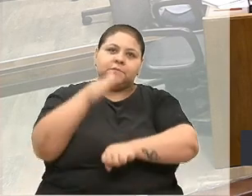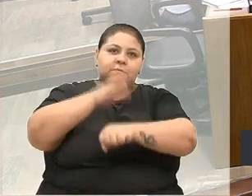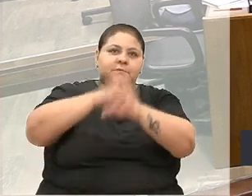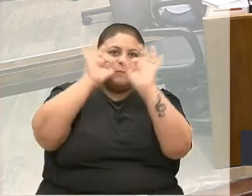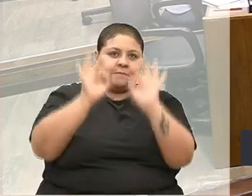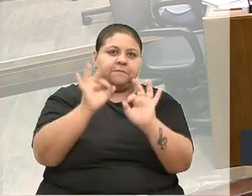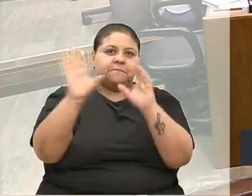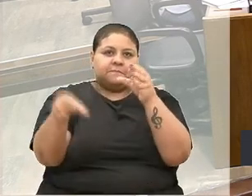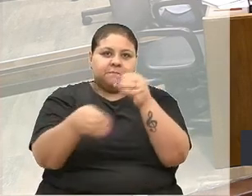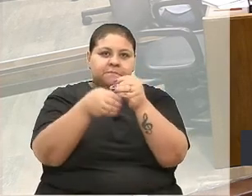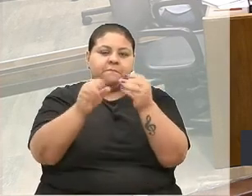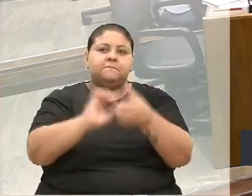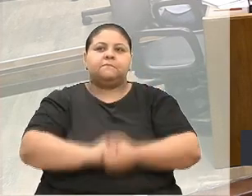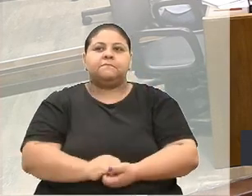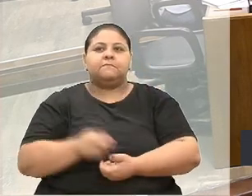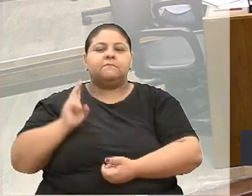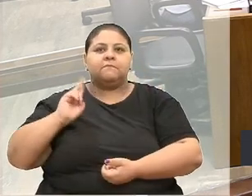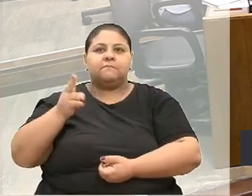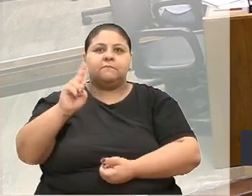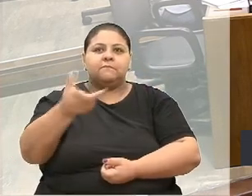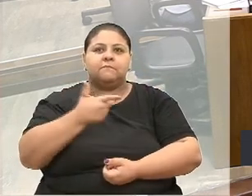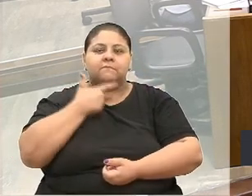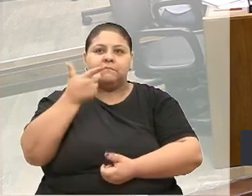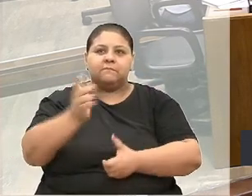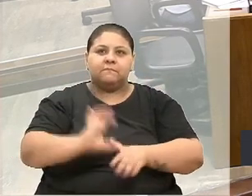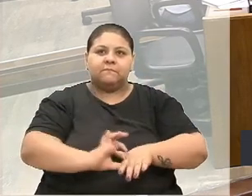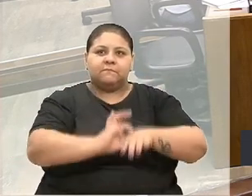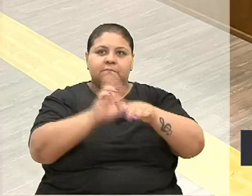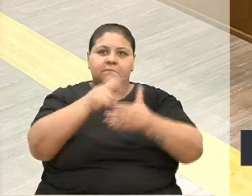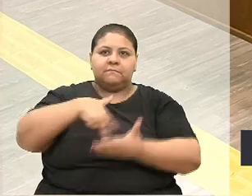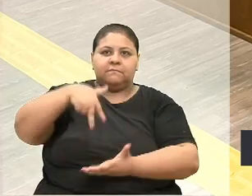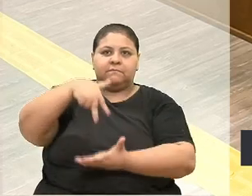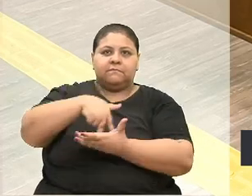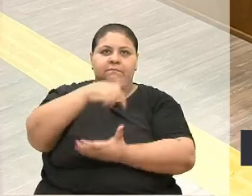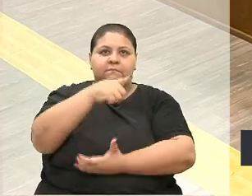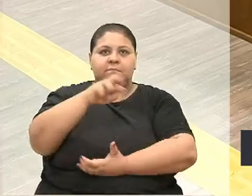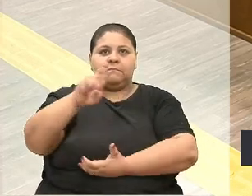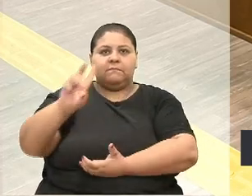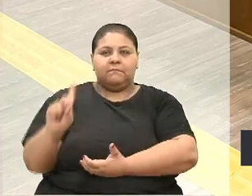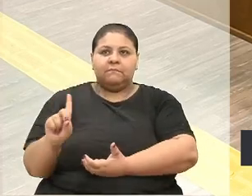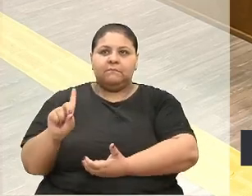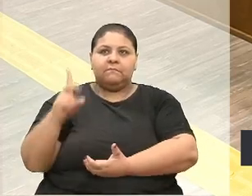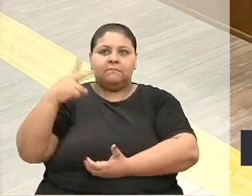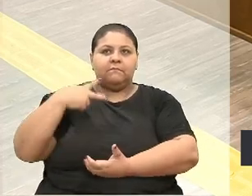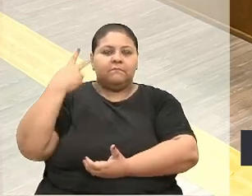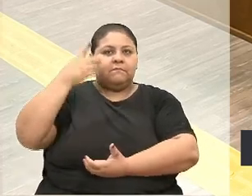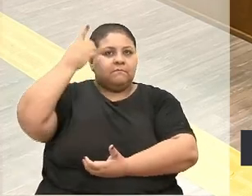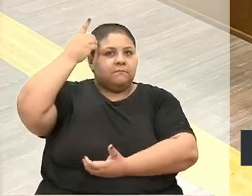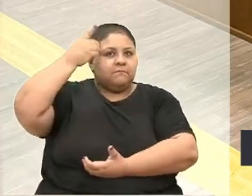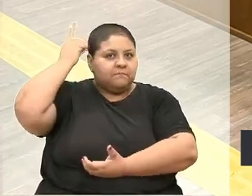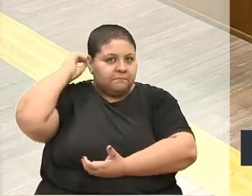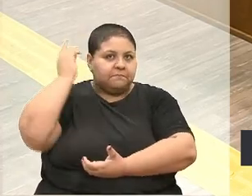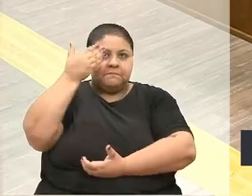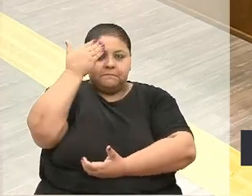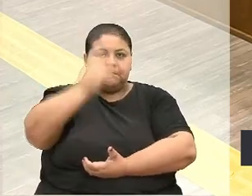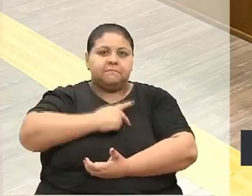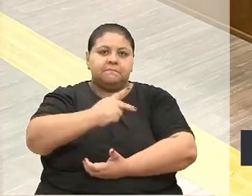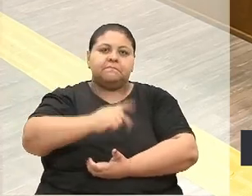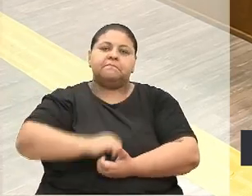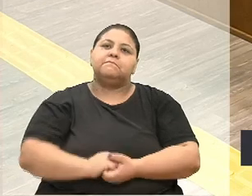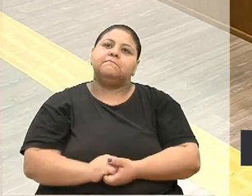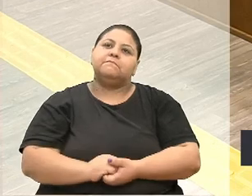oportuno, uma parte. Segue, então, em declaração de líder na tribuna, bancada do PRD, vereador Lucas Dil. Obrigado,